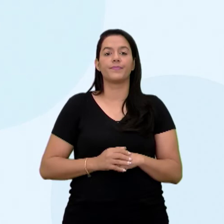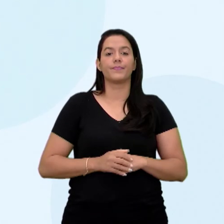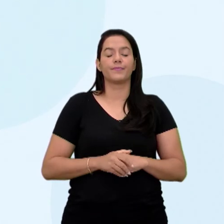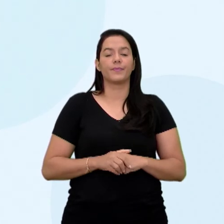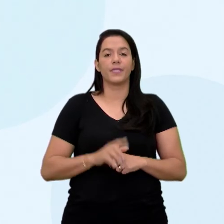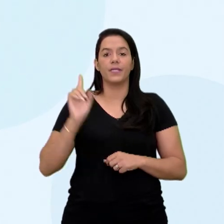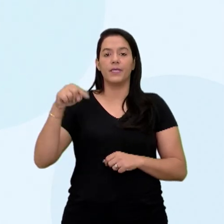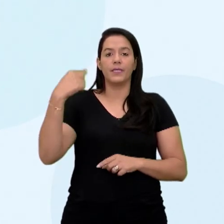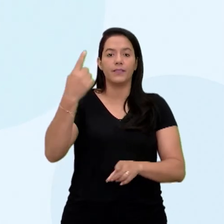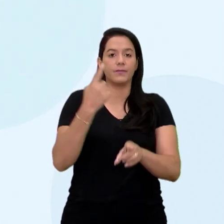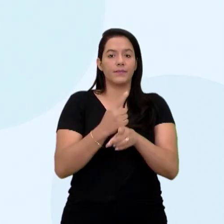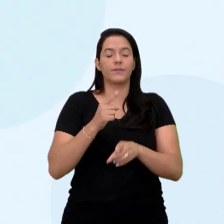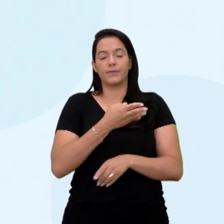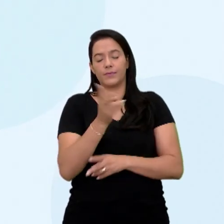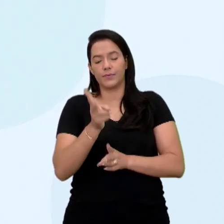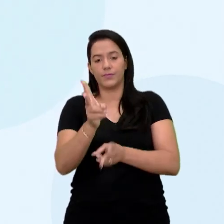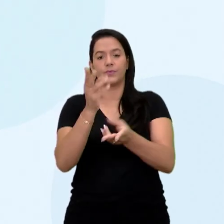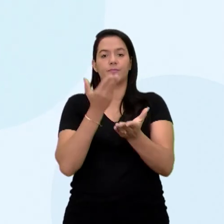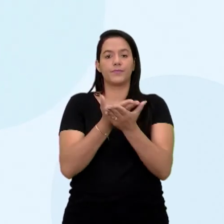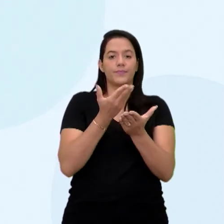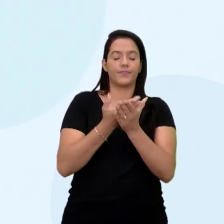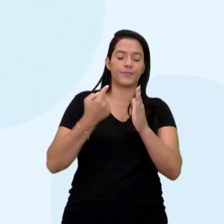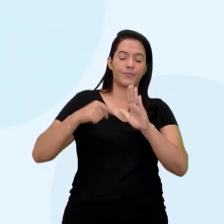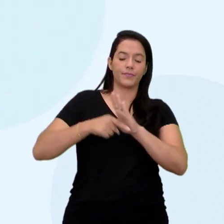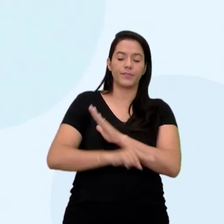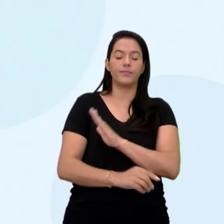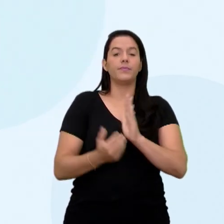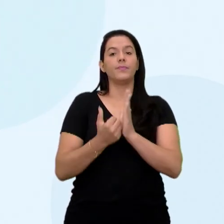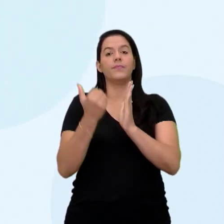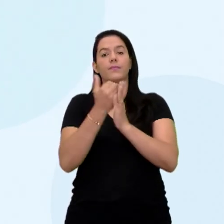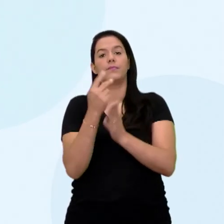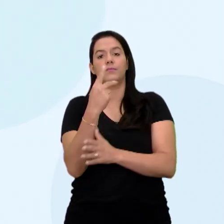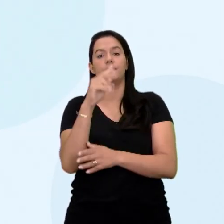até mais. Continuem seus estudos, né? Aprofundem aí os seus